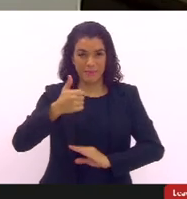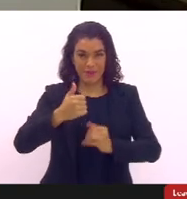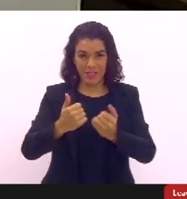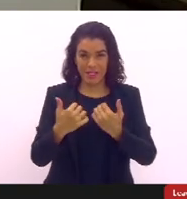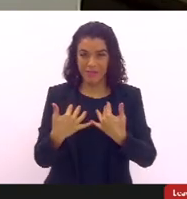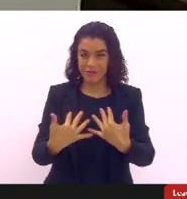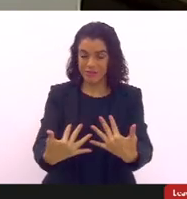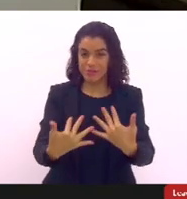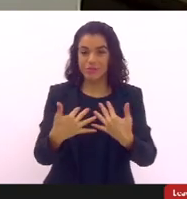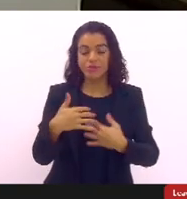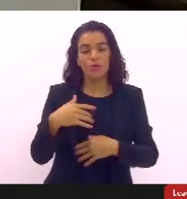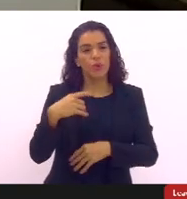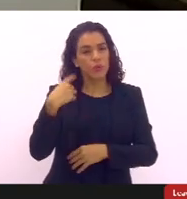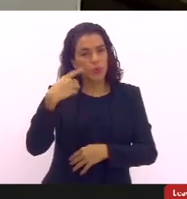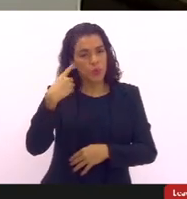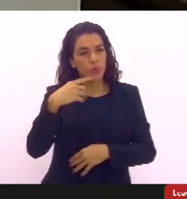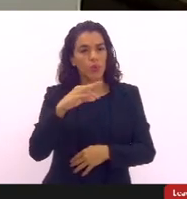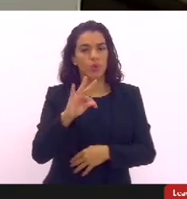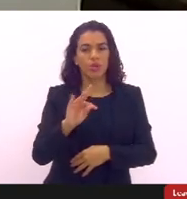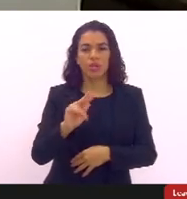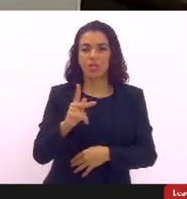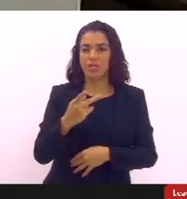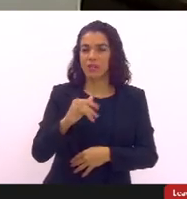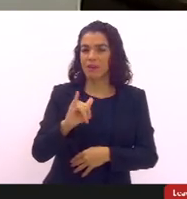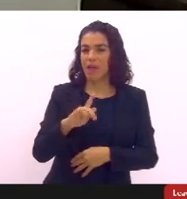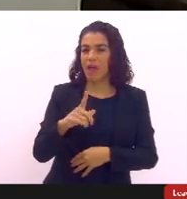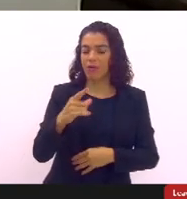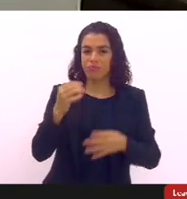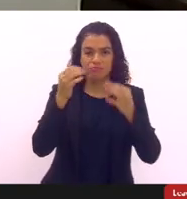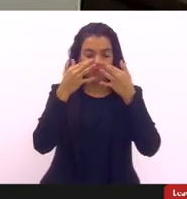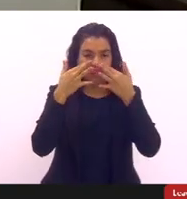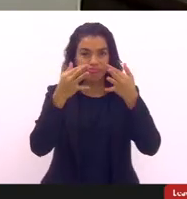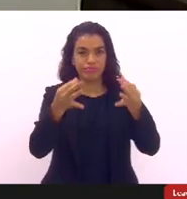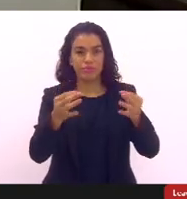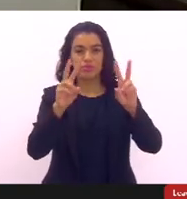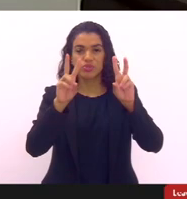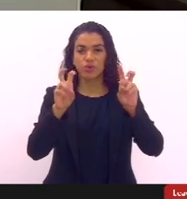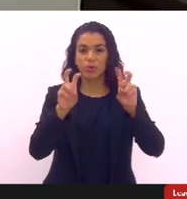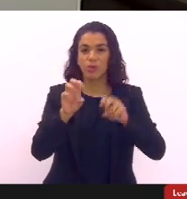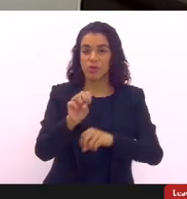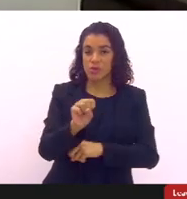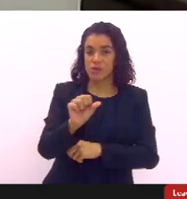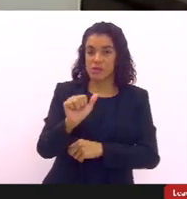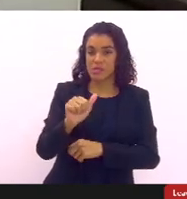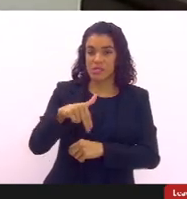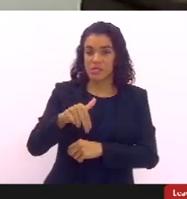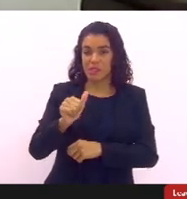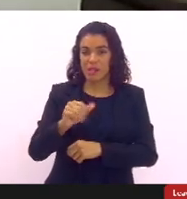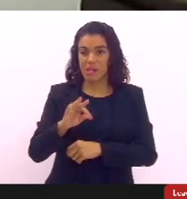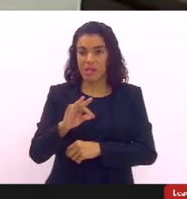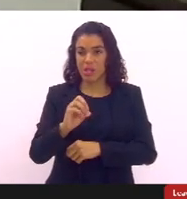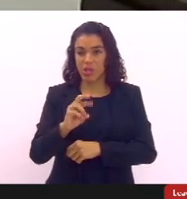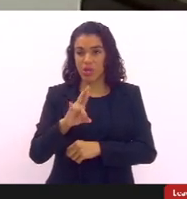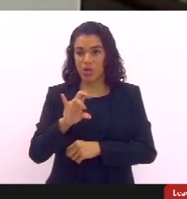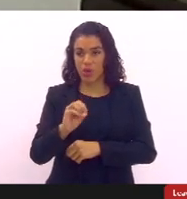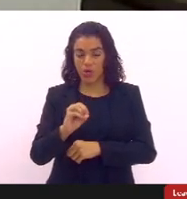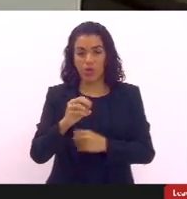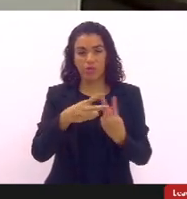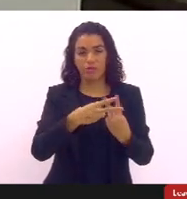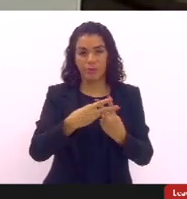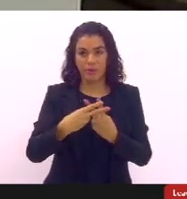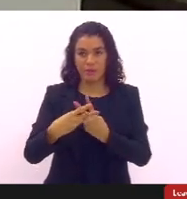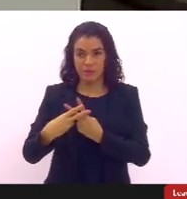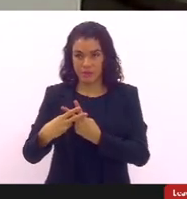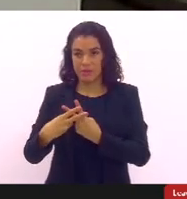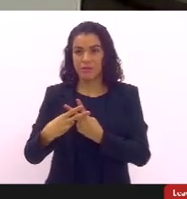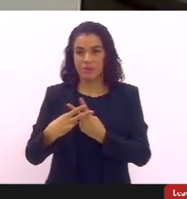o doutor Tiago nos chamou muita atenção sobre a questão do sanatório, né? O sanatório penal.